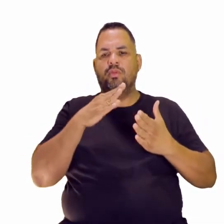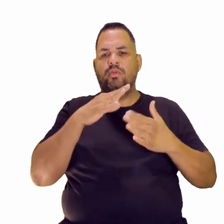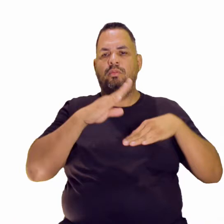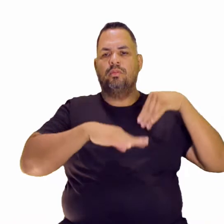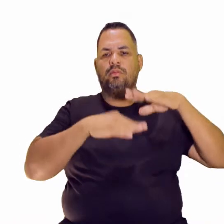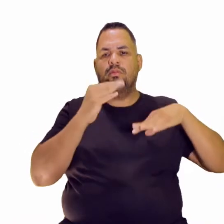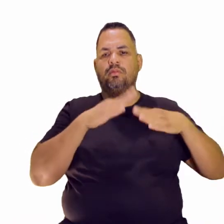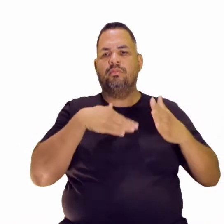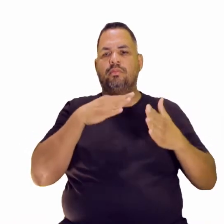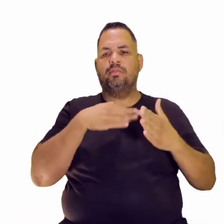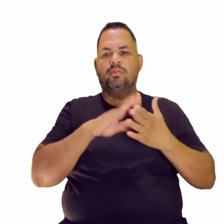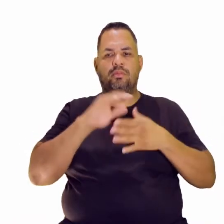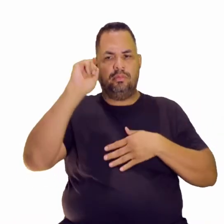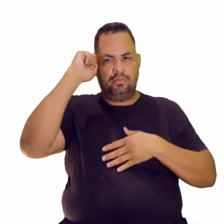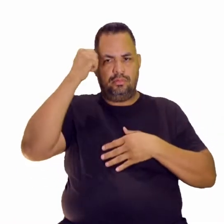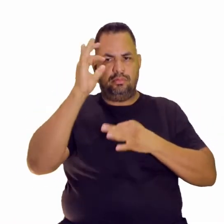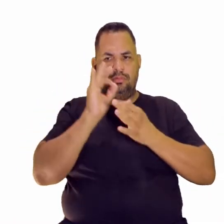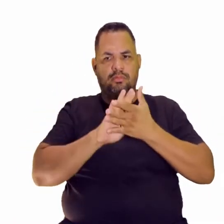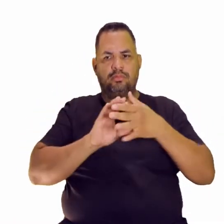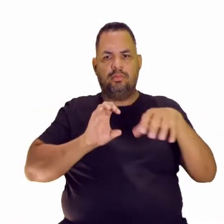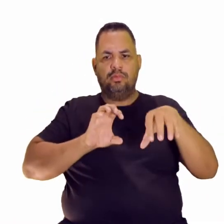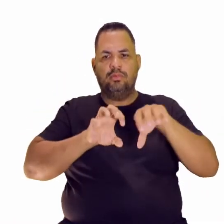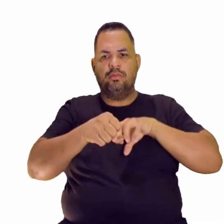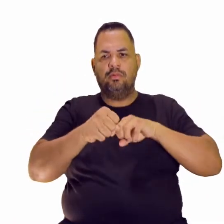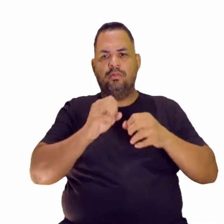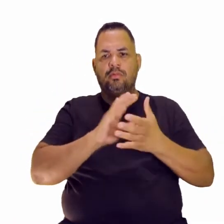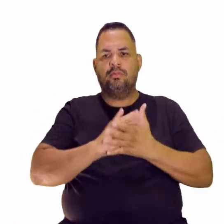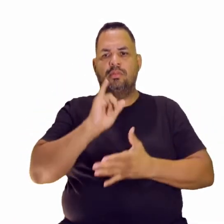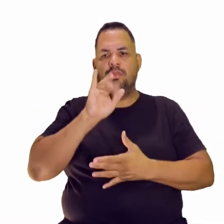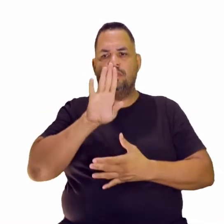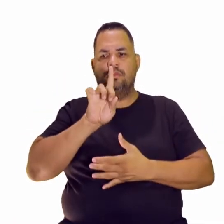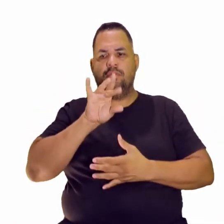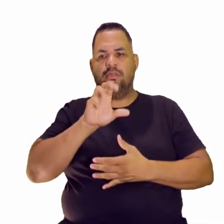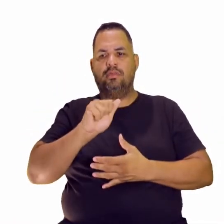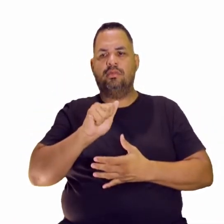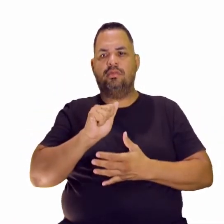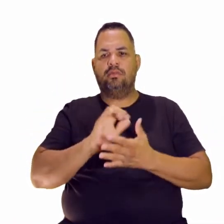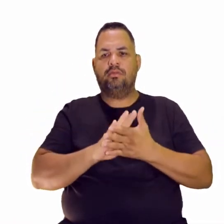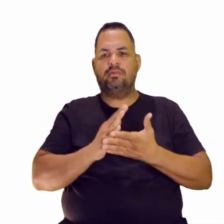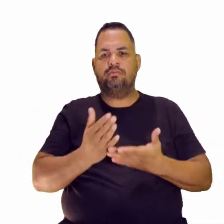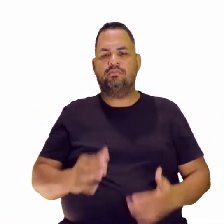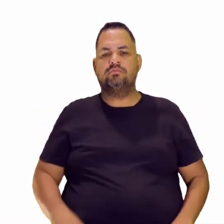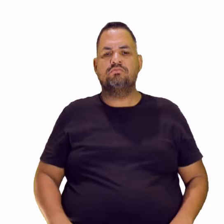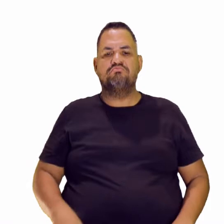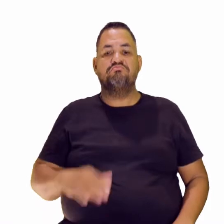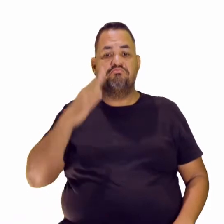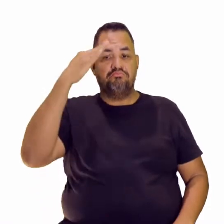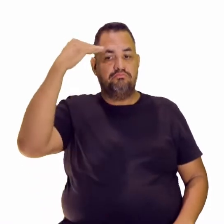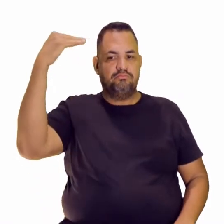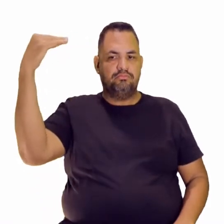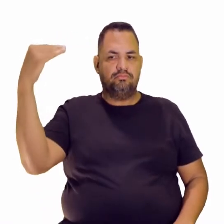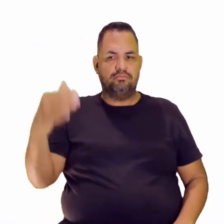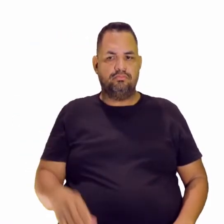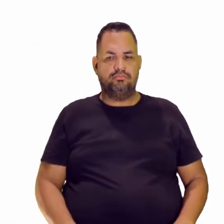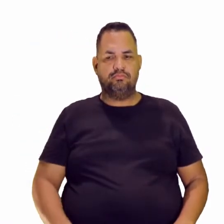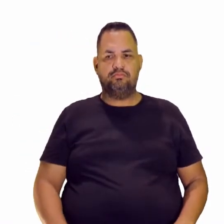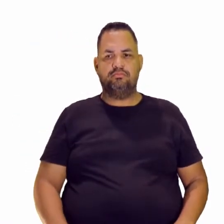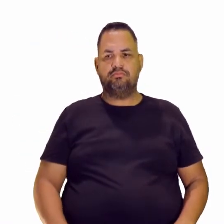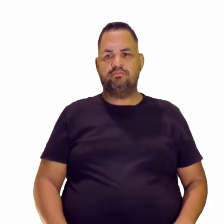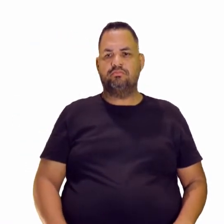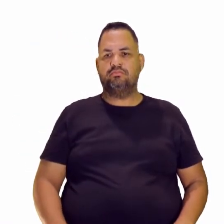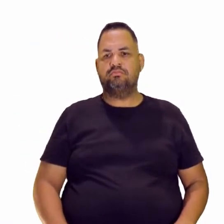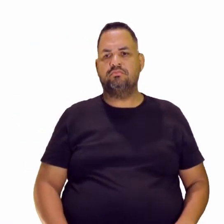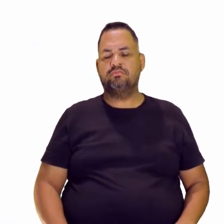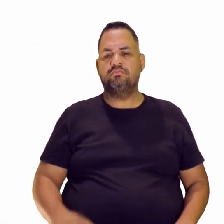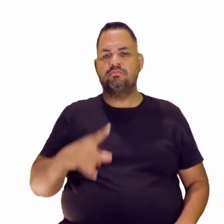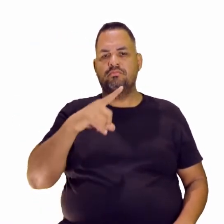pela Academia Imperial de Belas Artes a obter destaque, tá? Então, ele